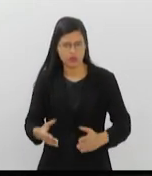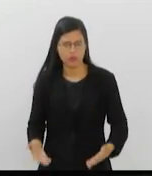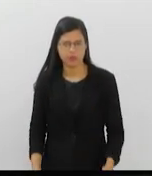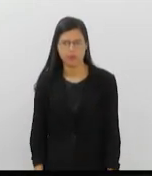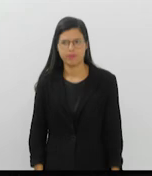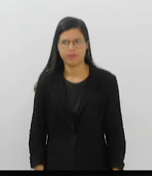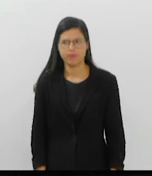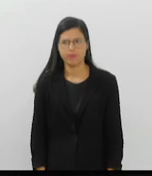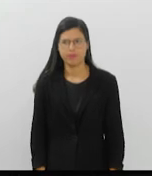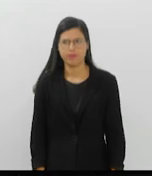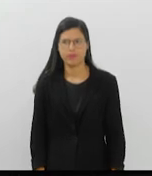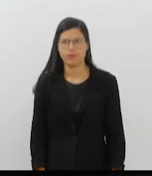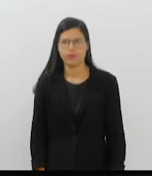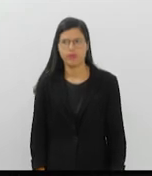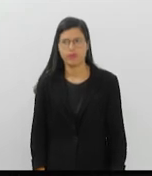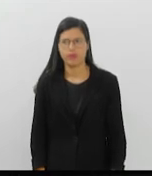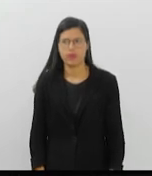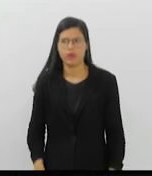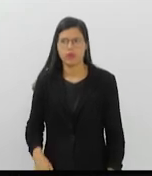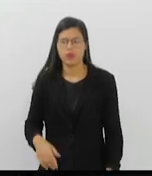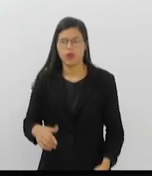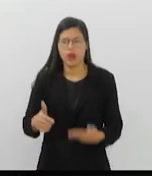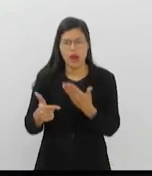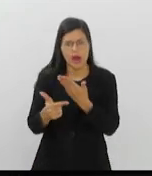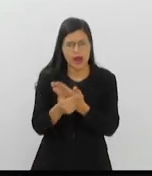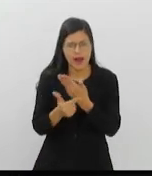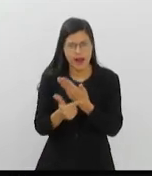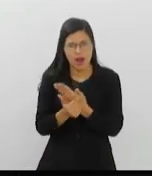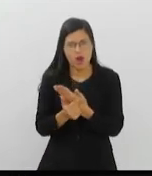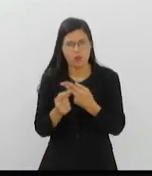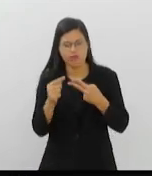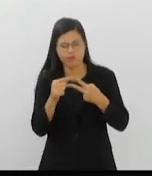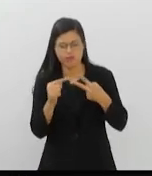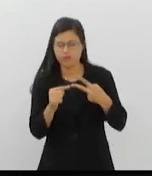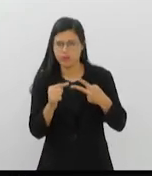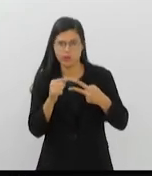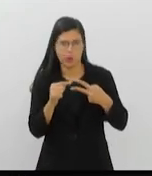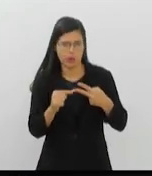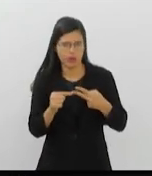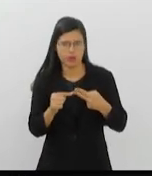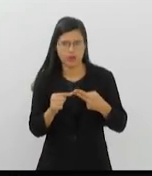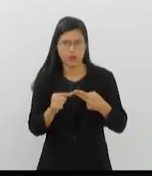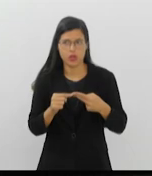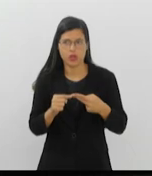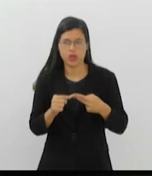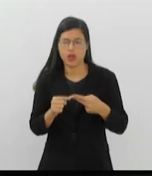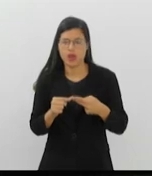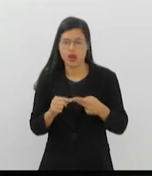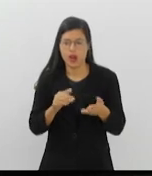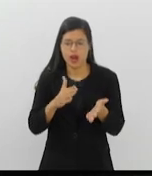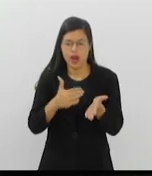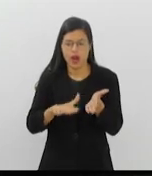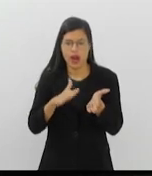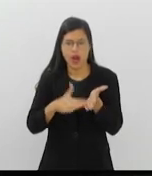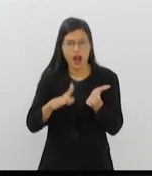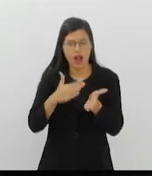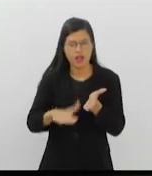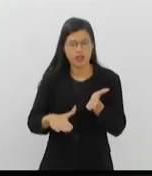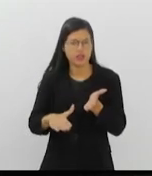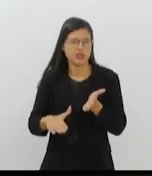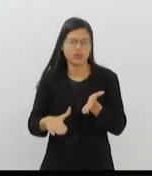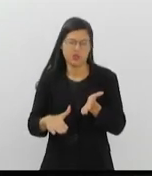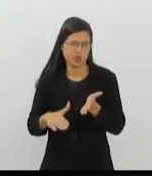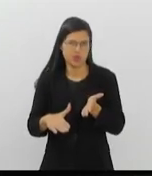educação acúmulo indevido de cargos gastos desnecessários com tablets que não